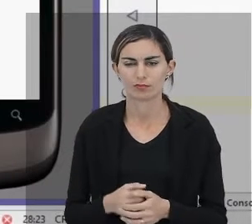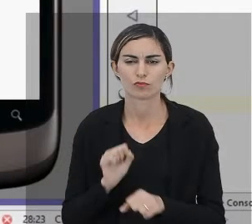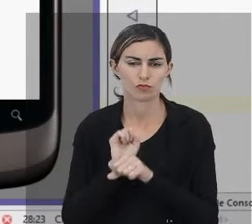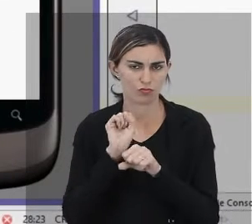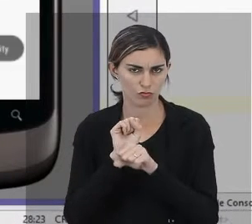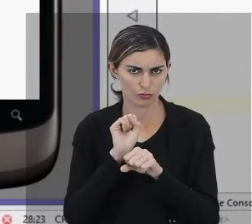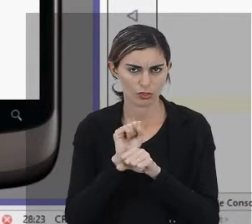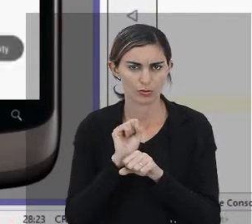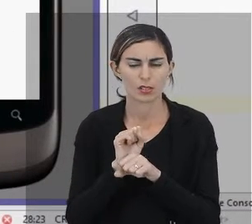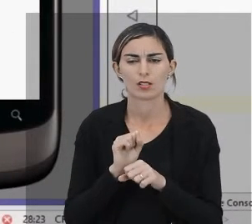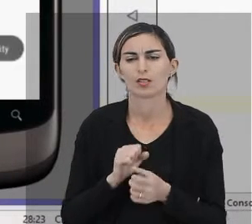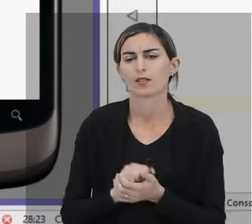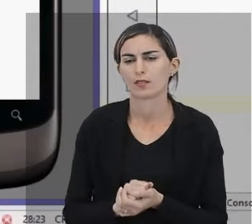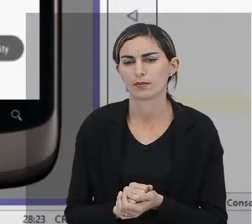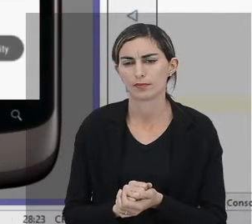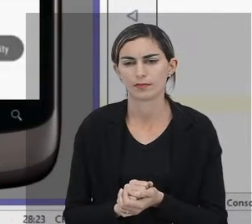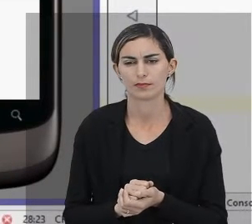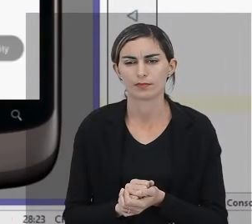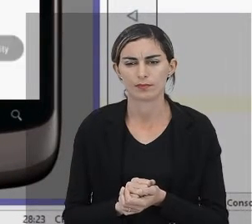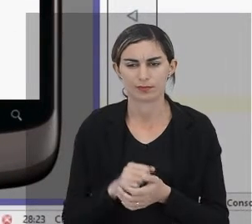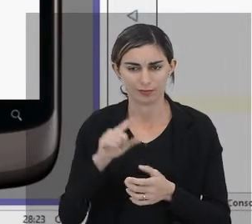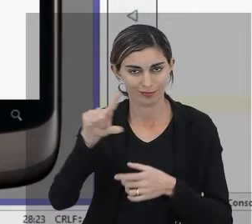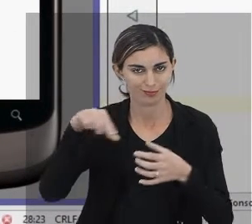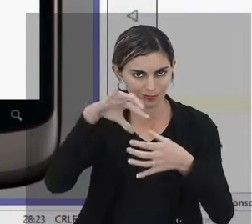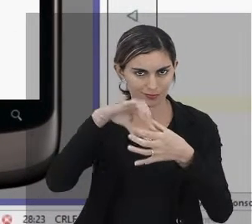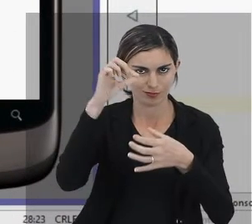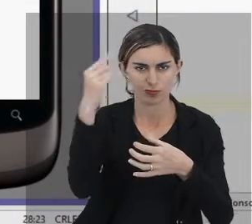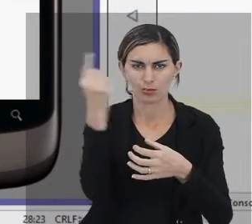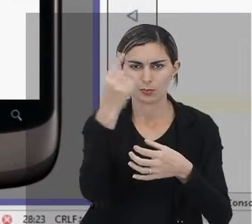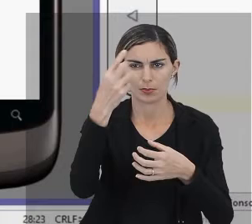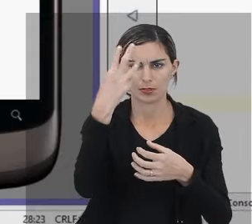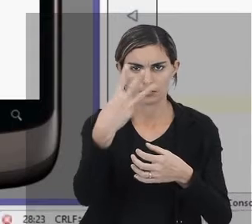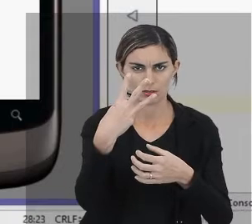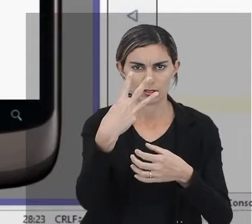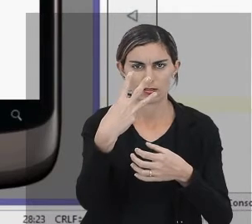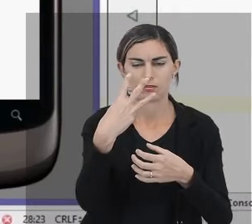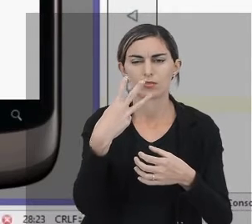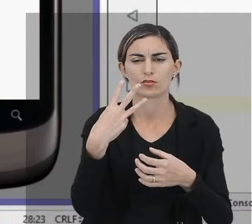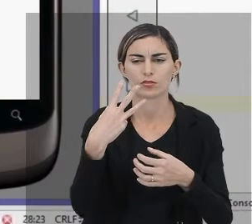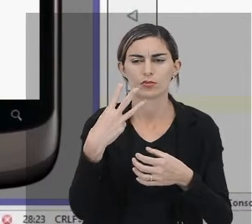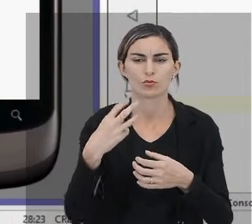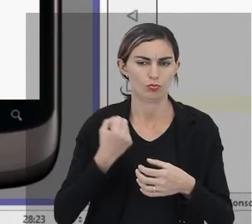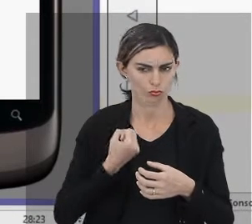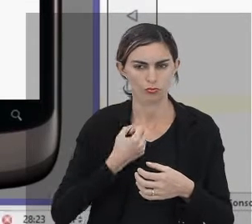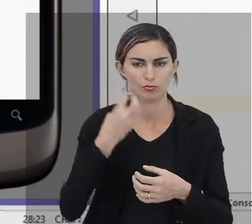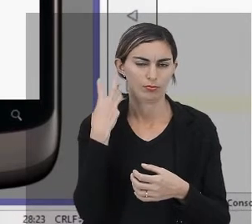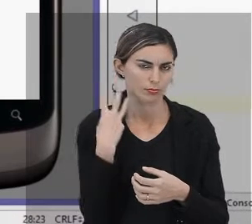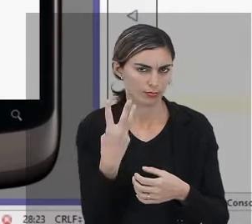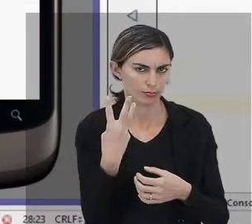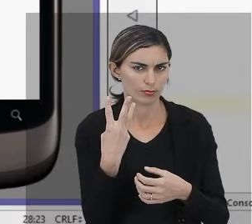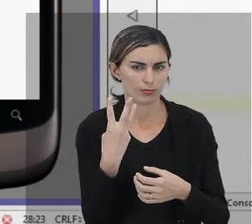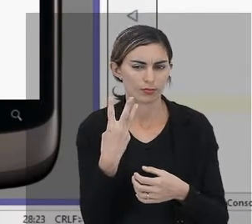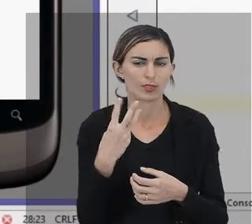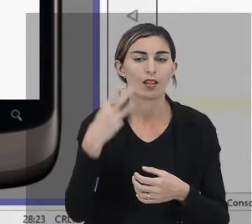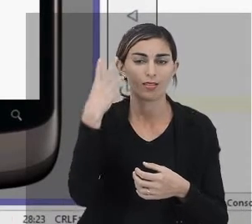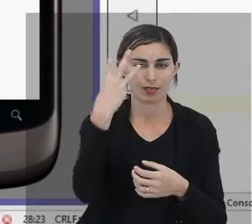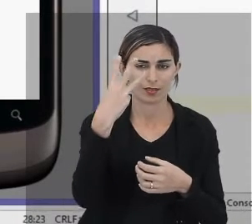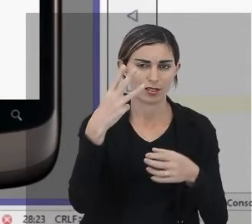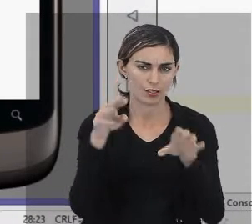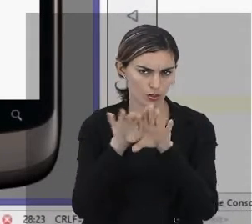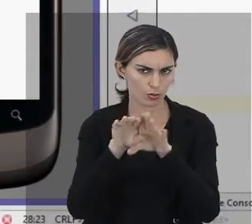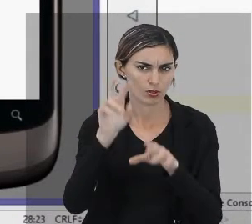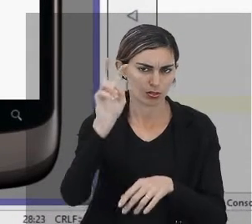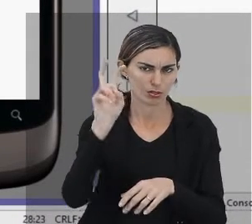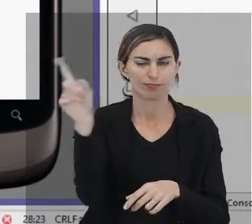Vamos esperar atualizar. Olha só. Ele sorteou o primeiro 3. O número foi 3. 3 é